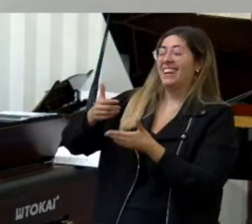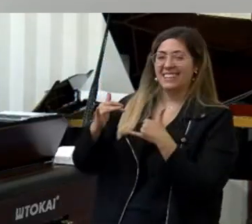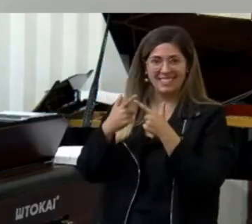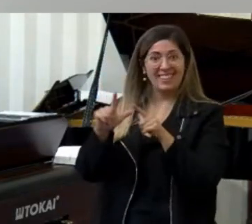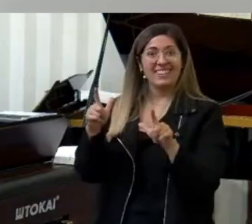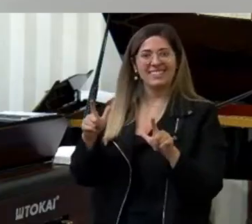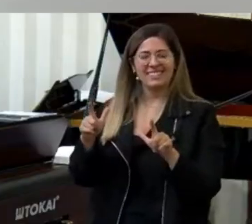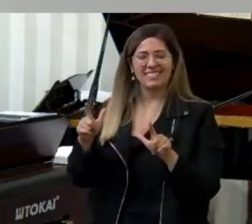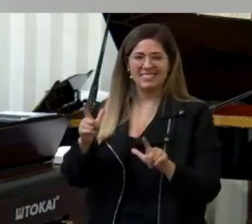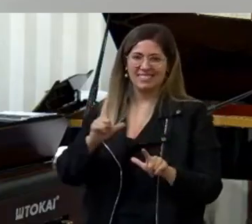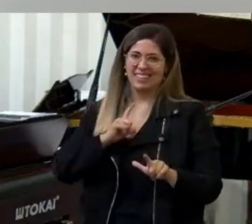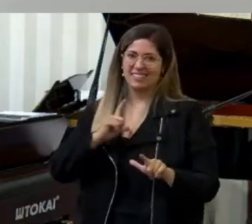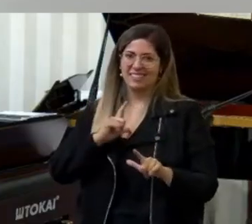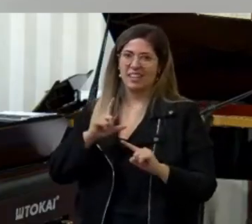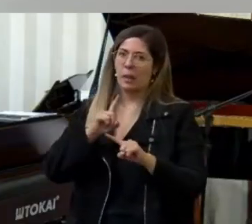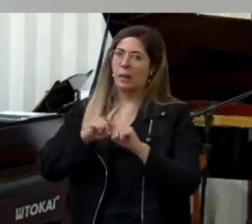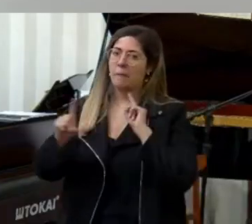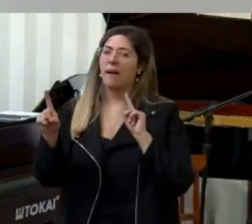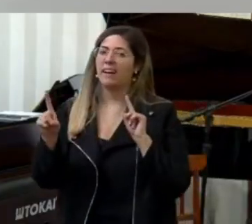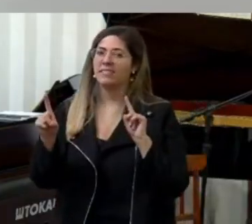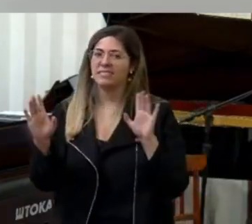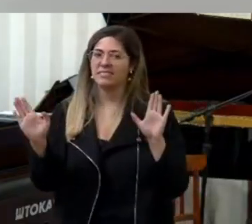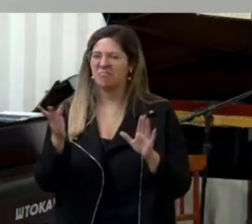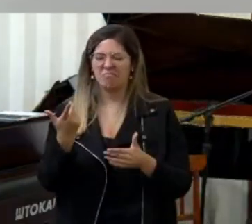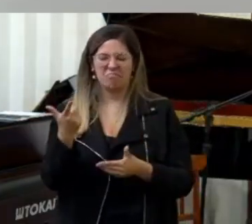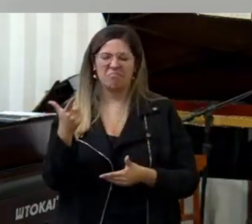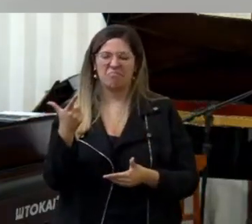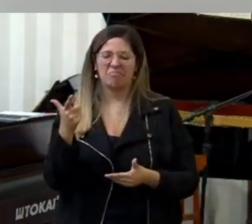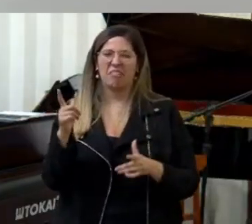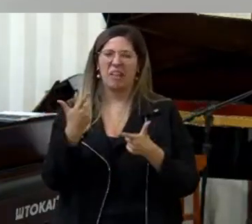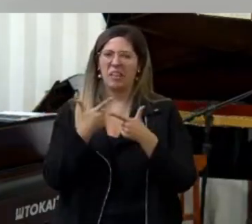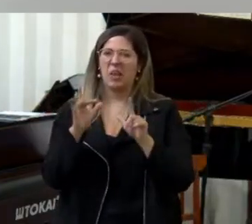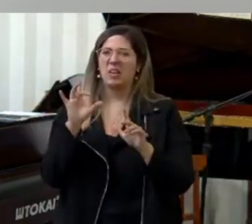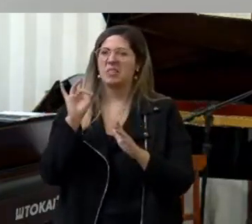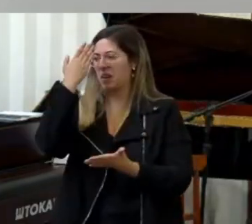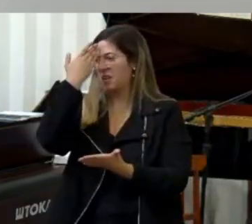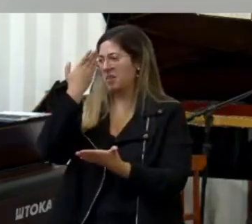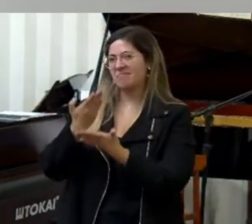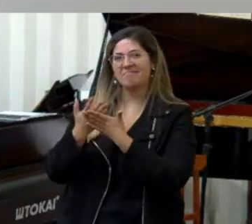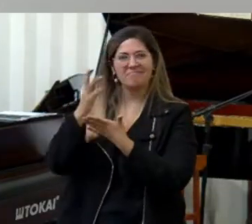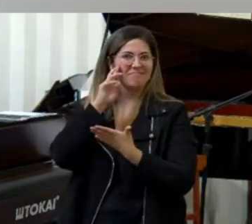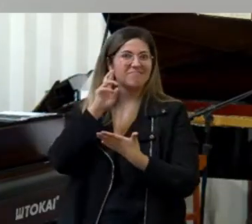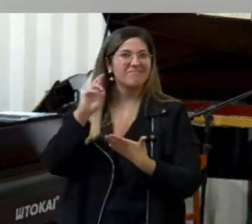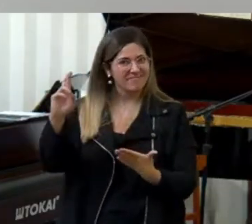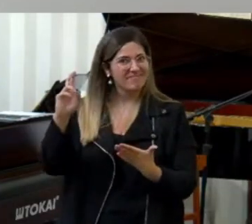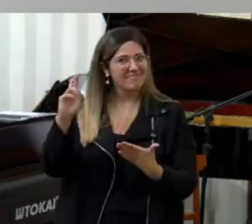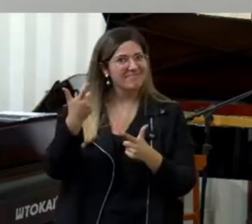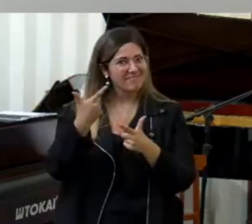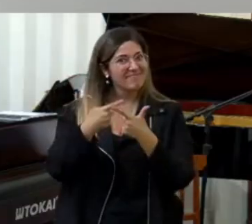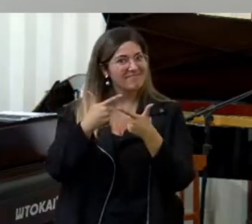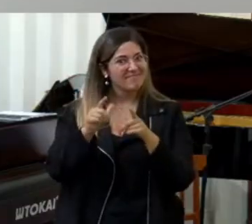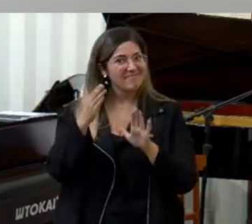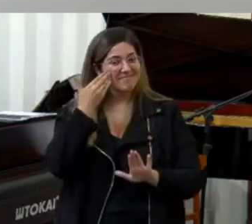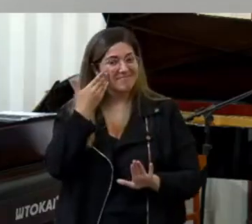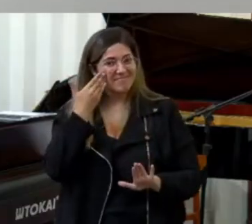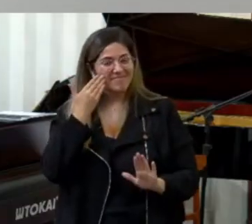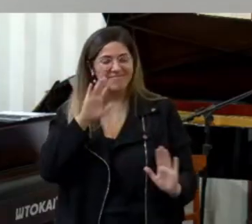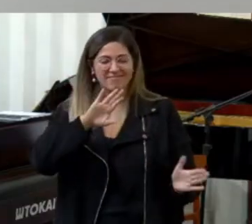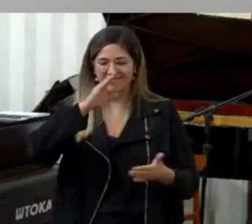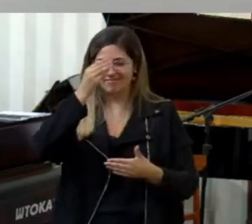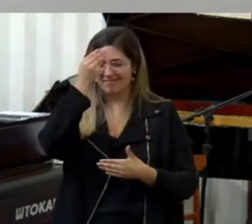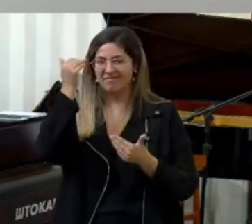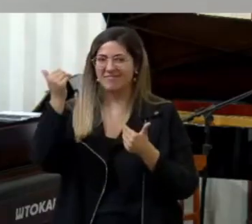moedas, tu sustentas a minha sorte. As minhas divisas caíram em lugares agradáveis. É linda a minha herança. Como é interessante